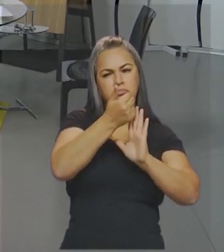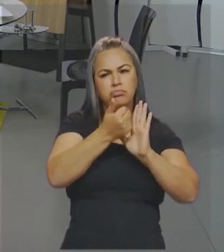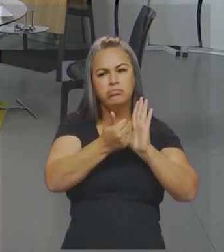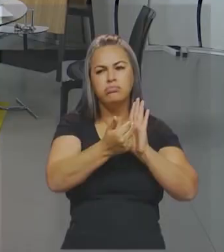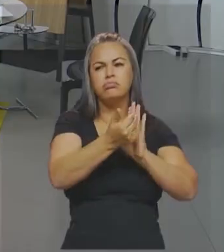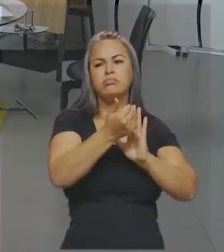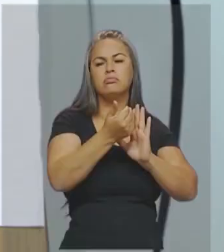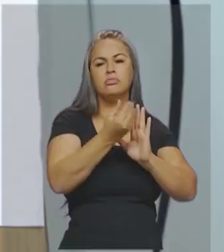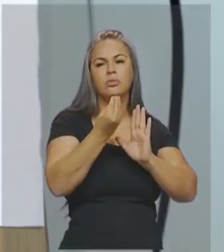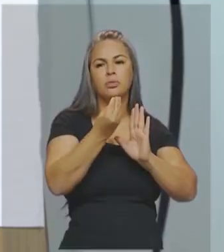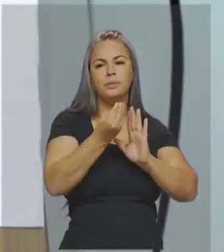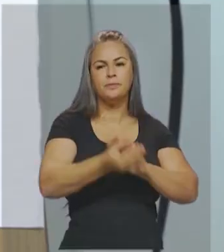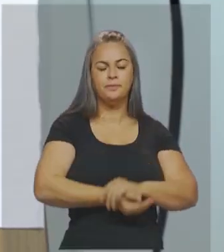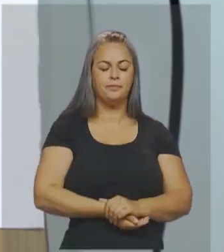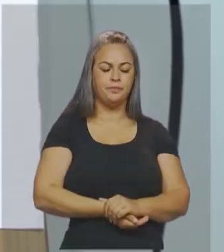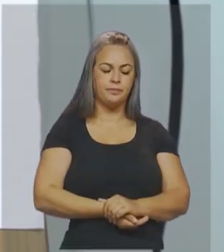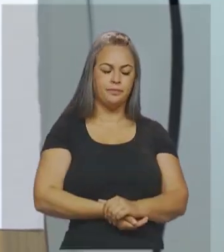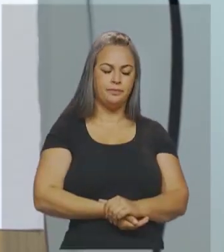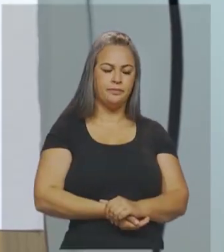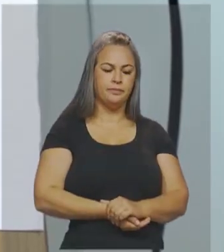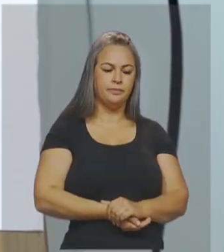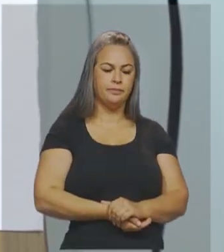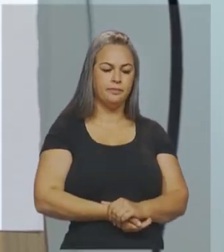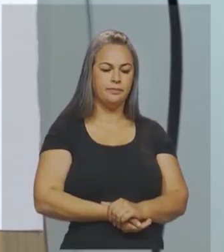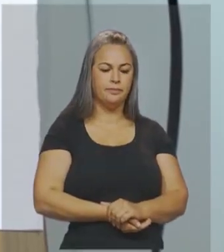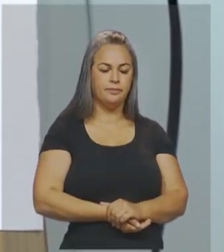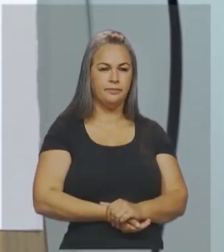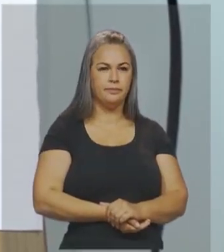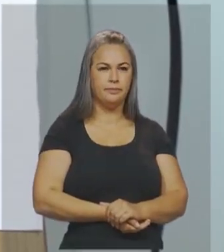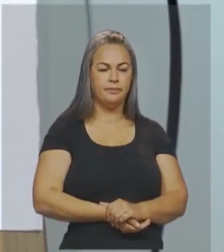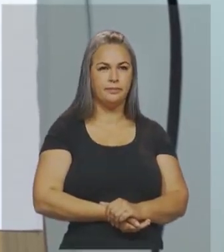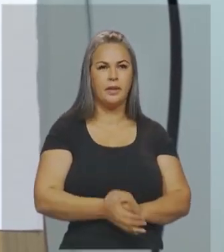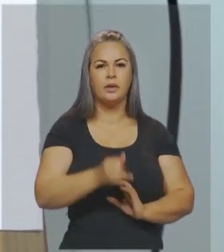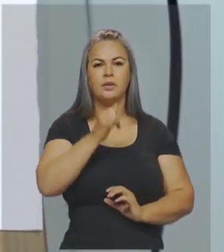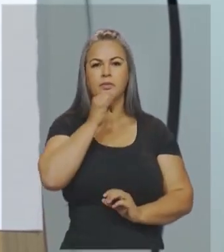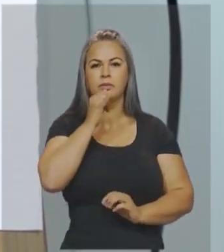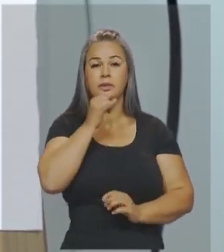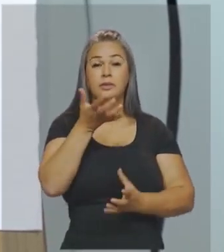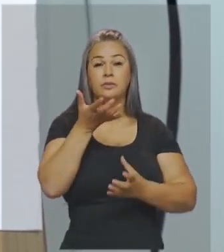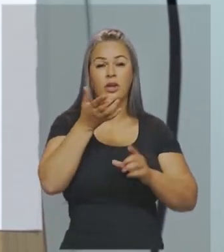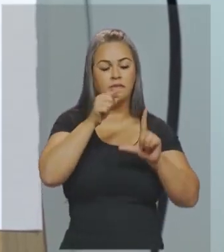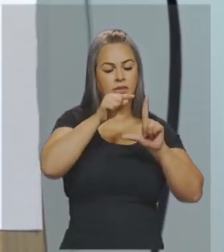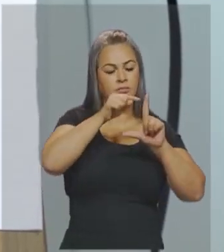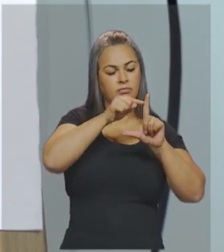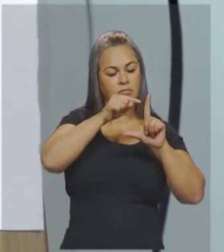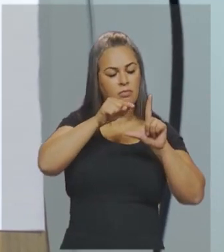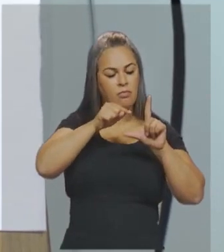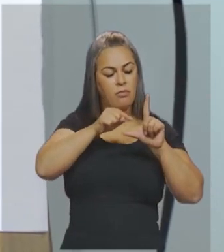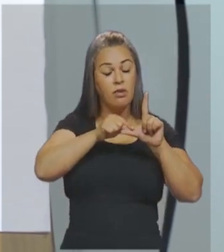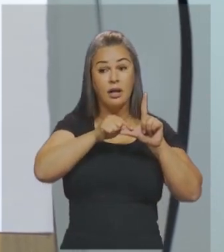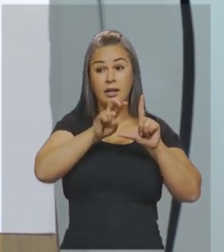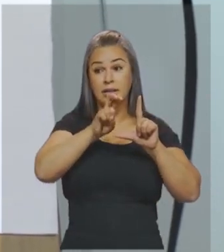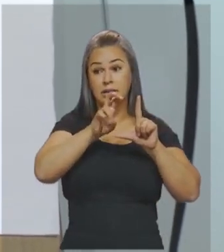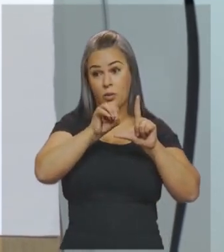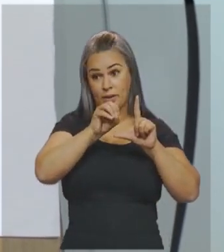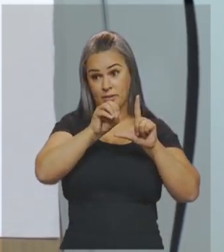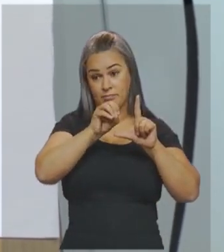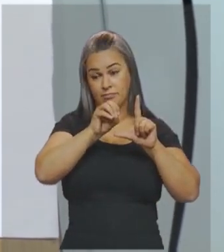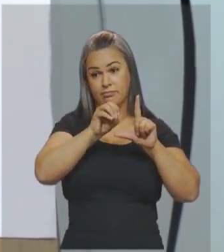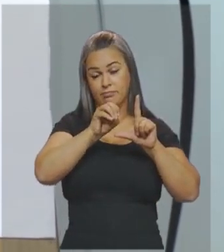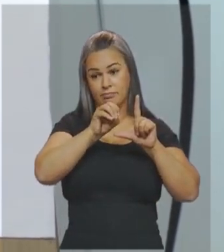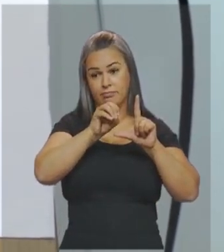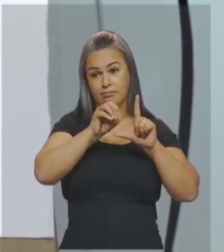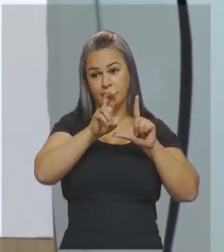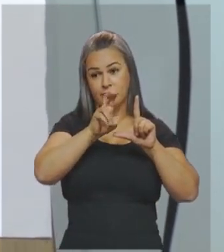eu vou, digamos que eu quero fazer um ângulo de 50 graus. Fazendo